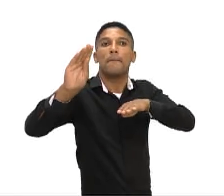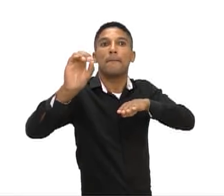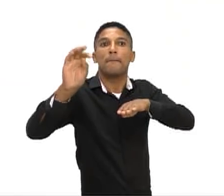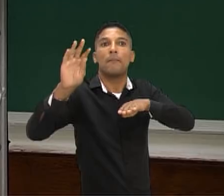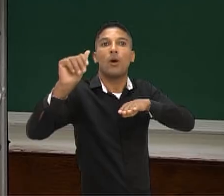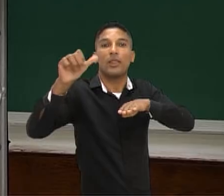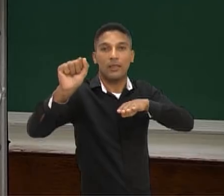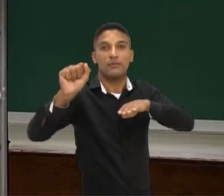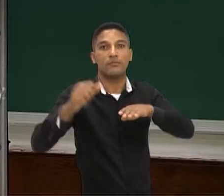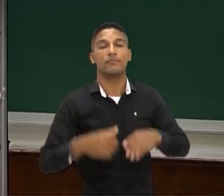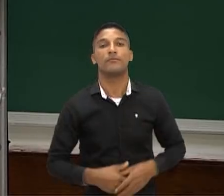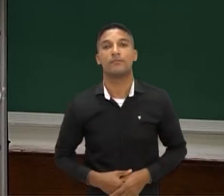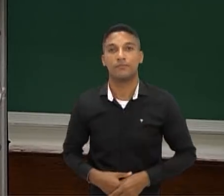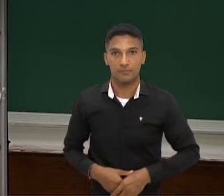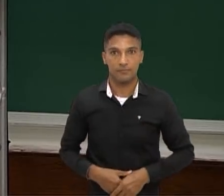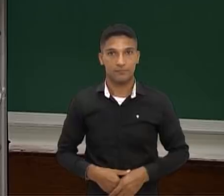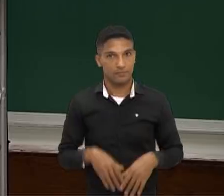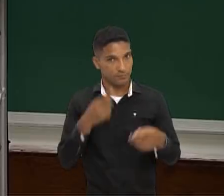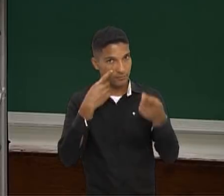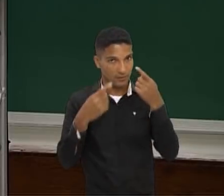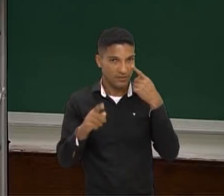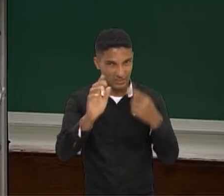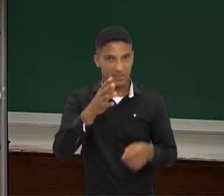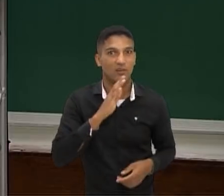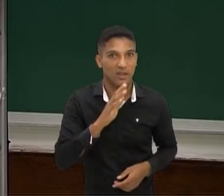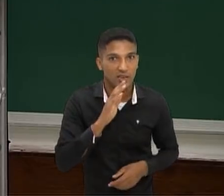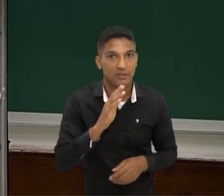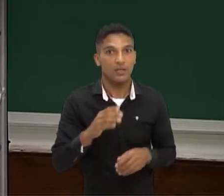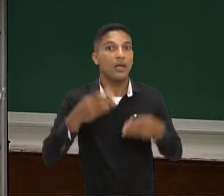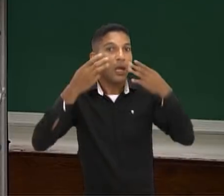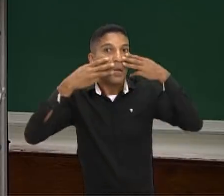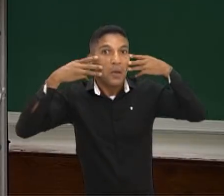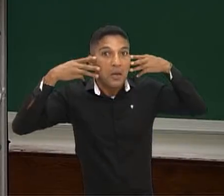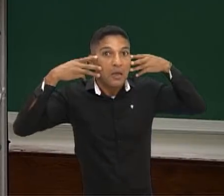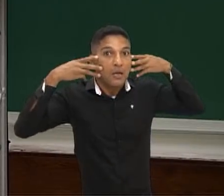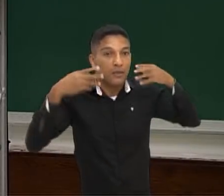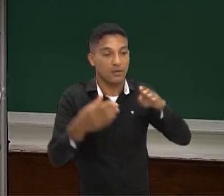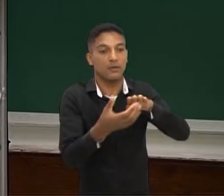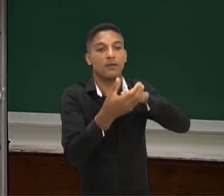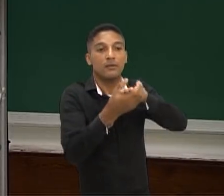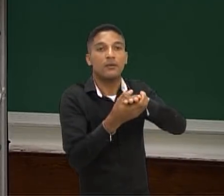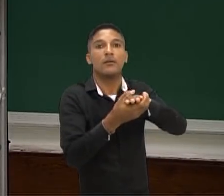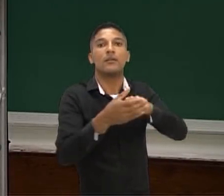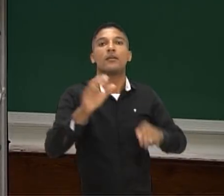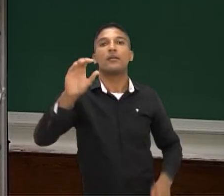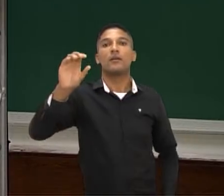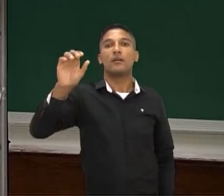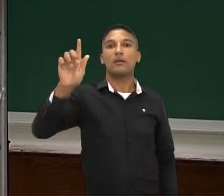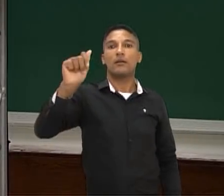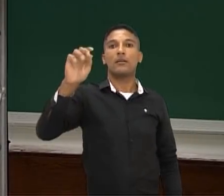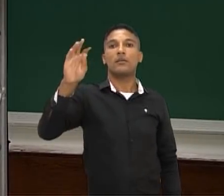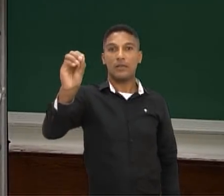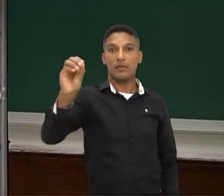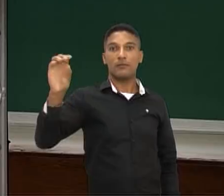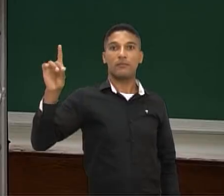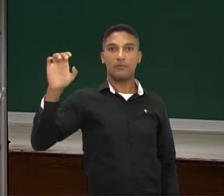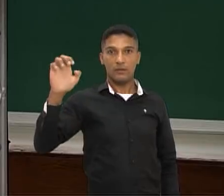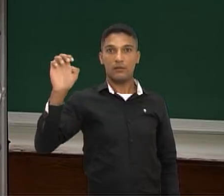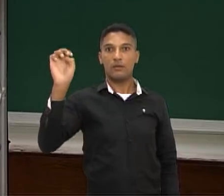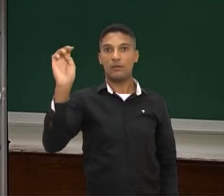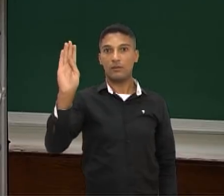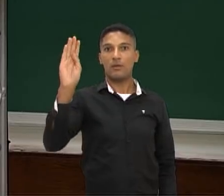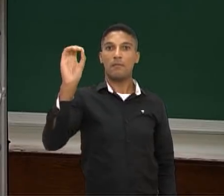né? Se já conhece, eu vou pedir para a gente fazer uma releitura. E se não conhece, eu apresento para vocês esse texto que faz parte do